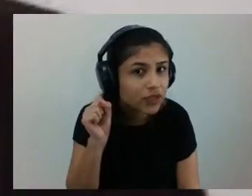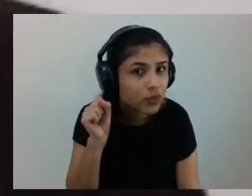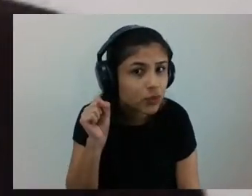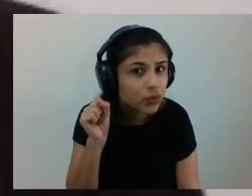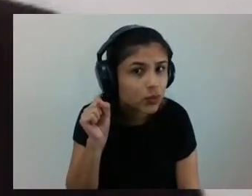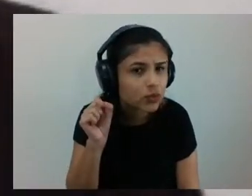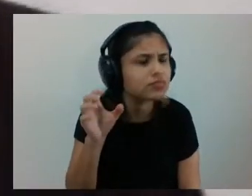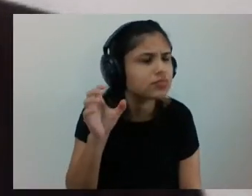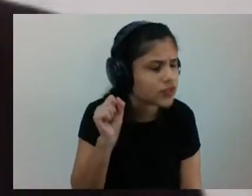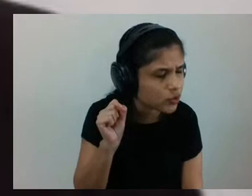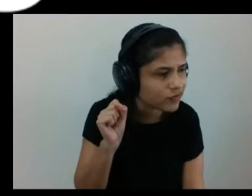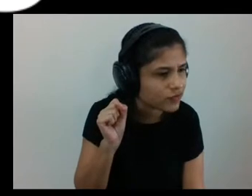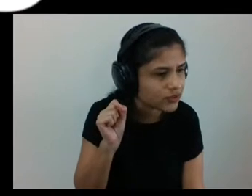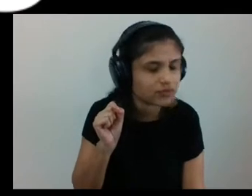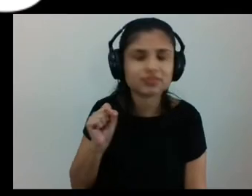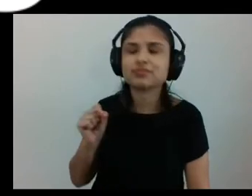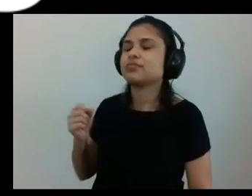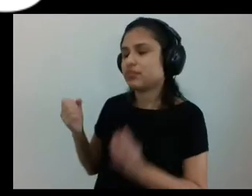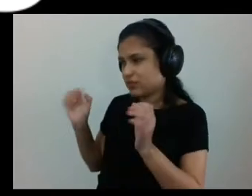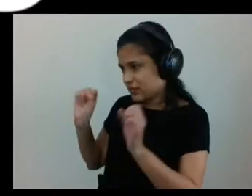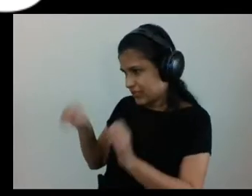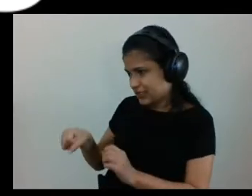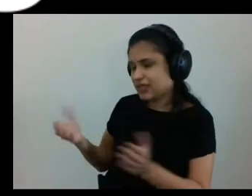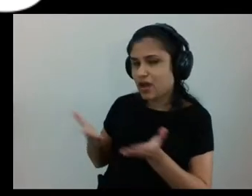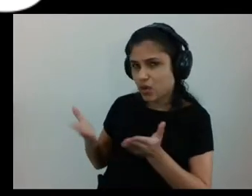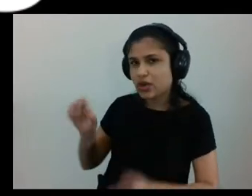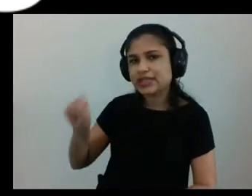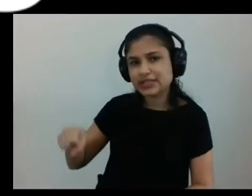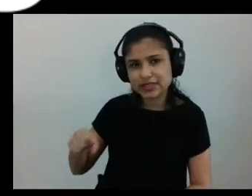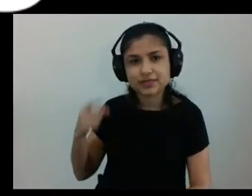Está me ouvindo? Agora sim, agora sim. Nós temos seu áudio.